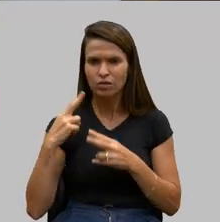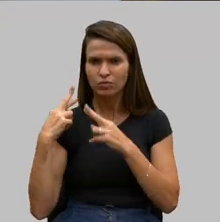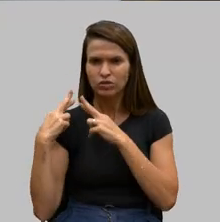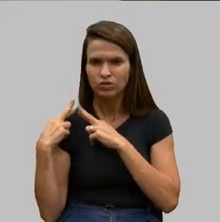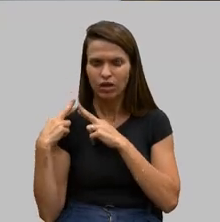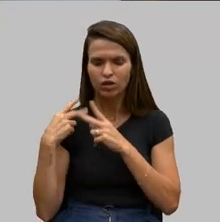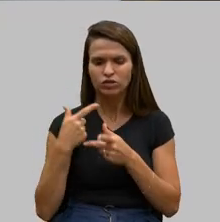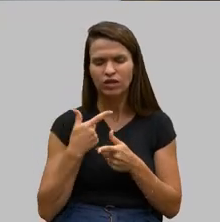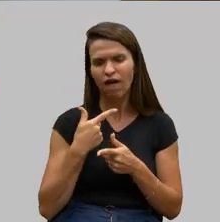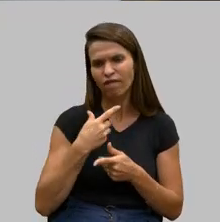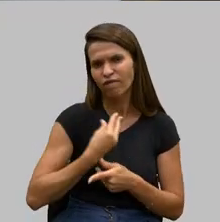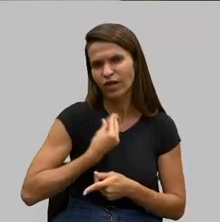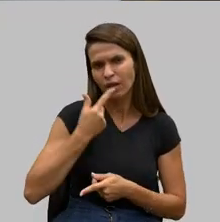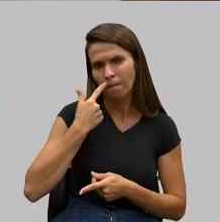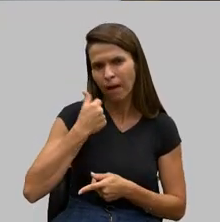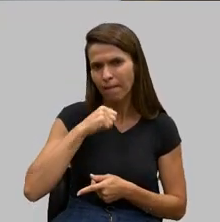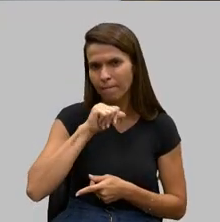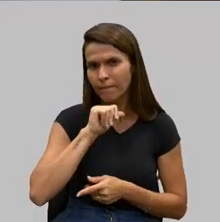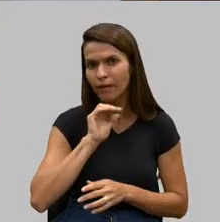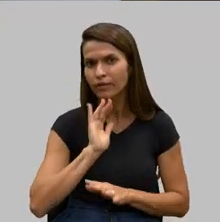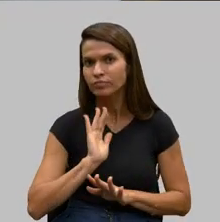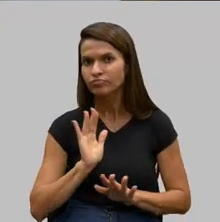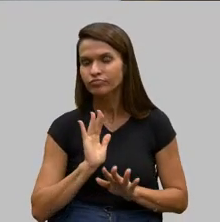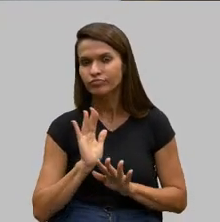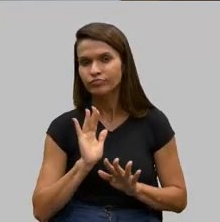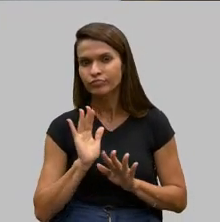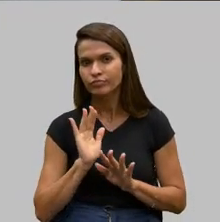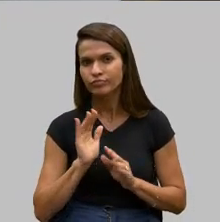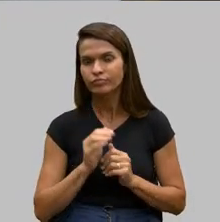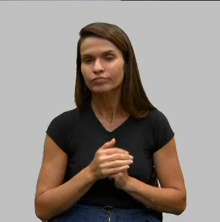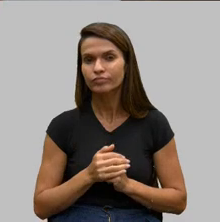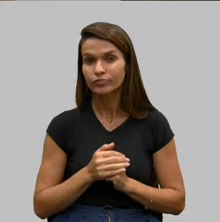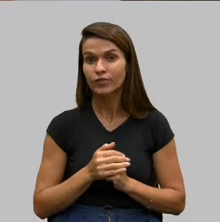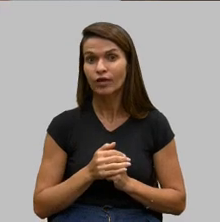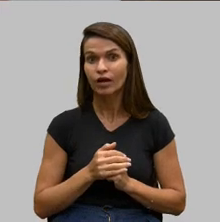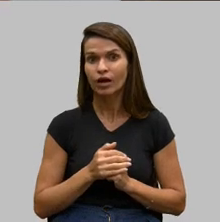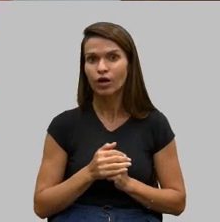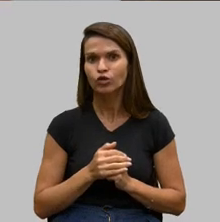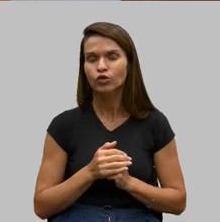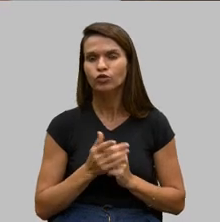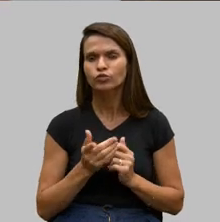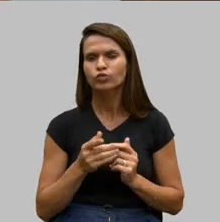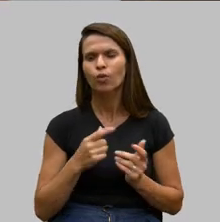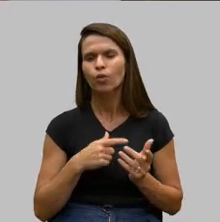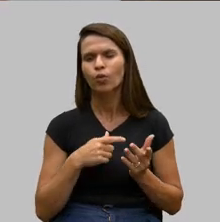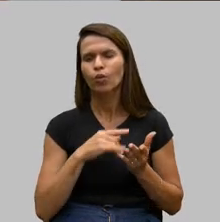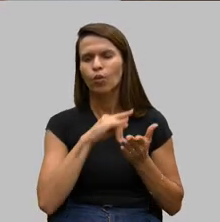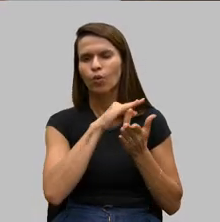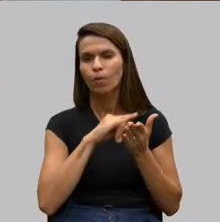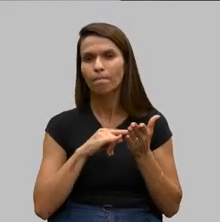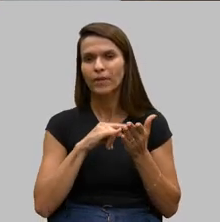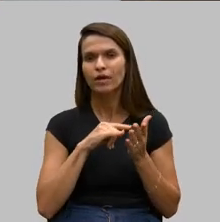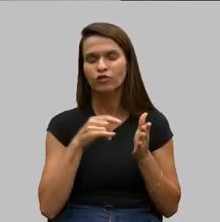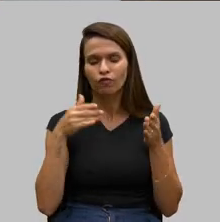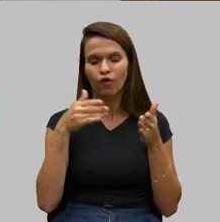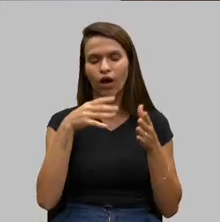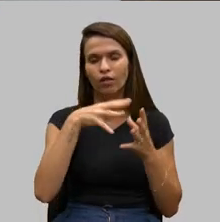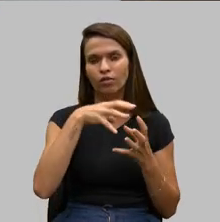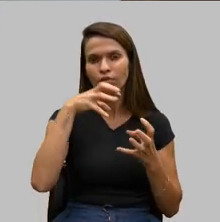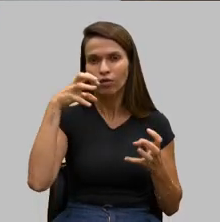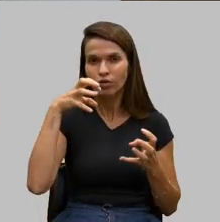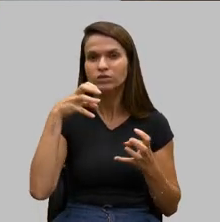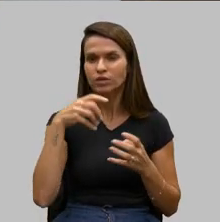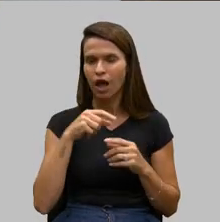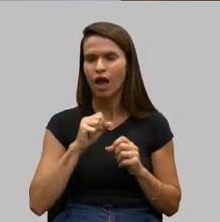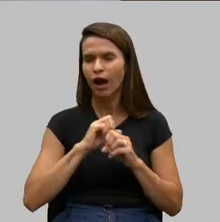dos pais e isso está o idoso é muito Claro quanto a isso não dá para abrir mão